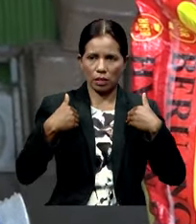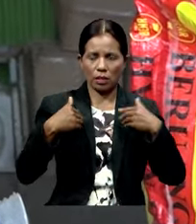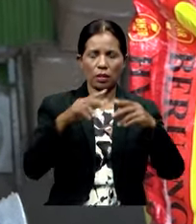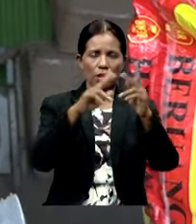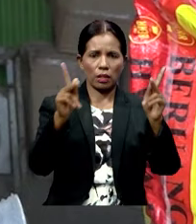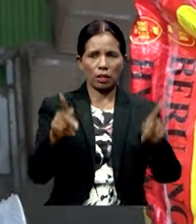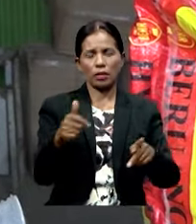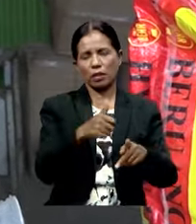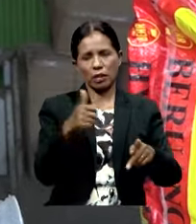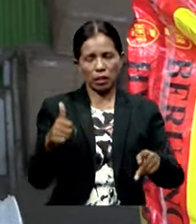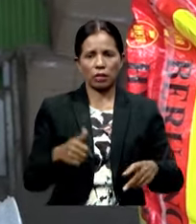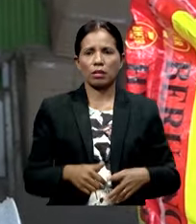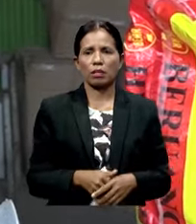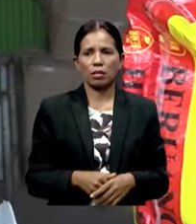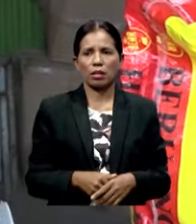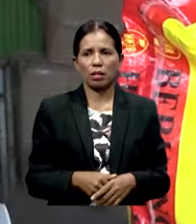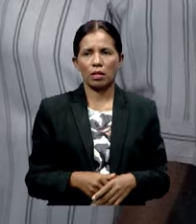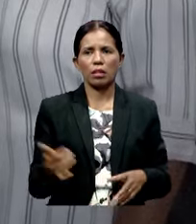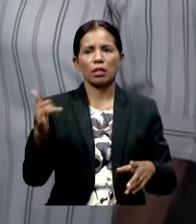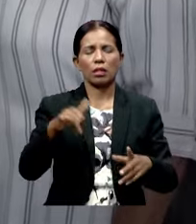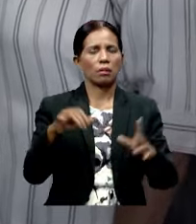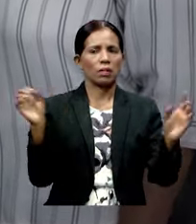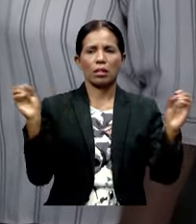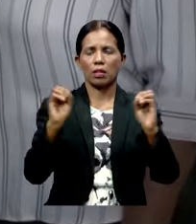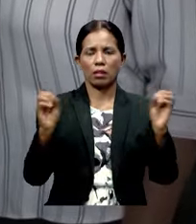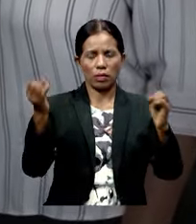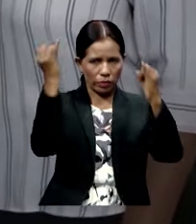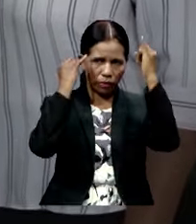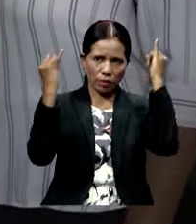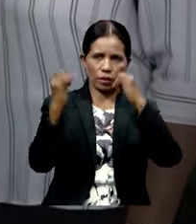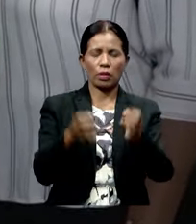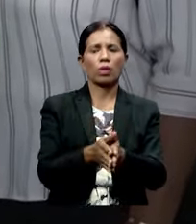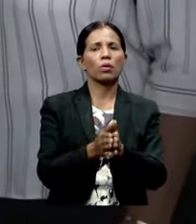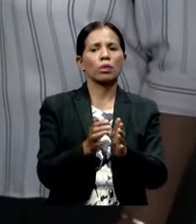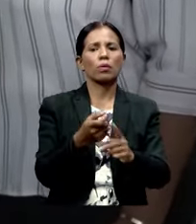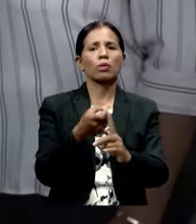balão, né, que os vão ser balão, que iremos lá a informação, que use parte